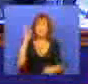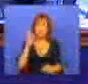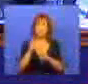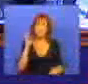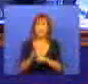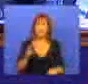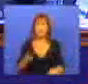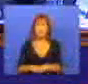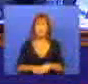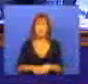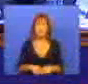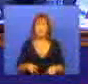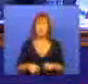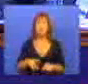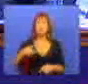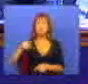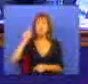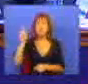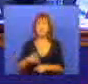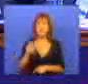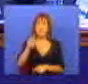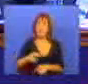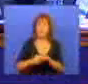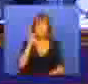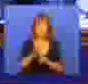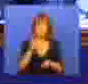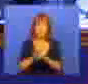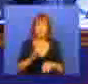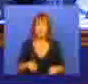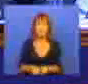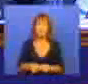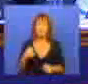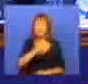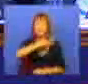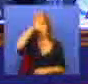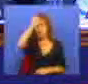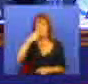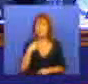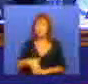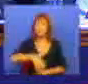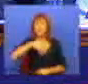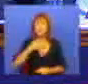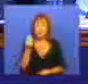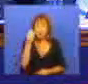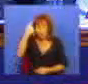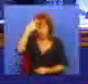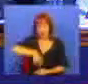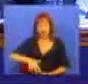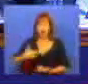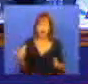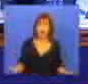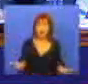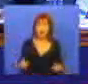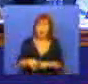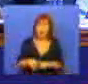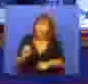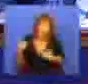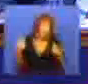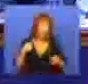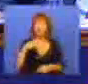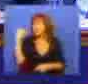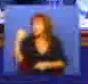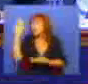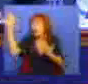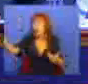setembro, 3 de setembro de 2007. O senhor Ministro consegue explicar-me como é que eu, ou como é que